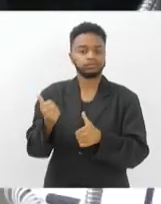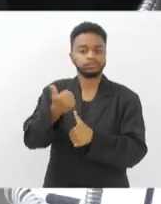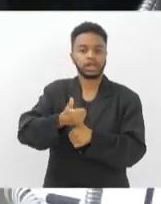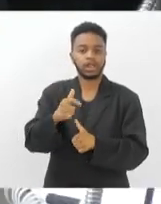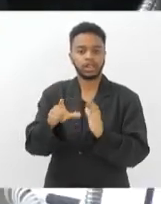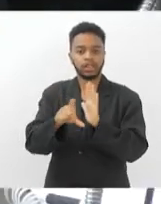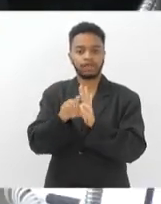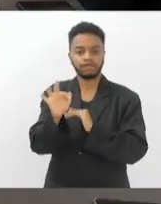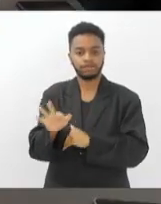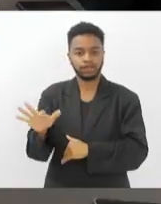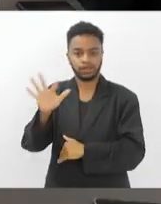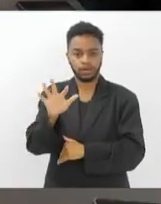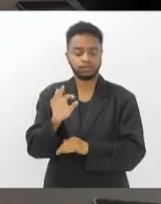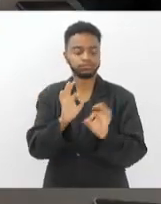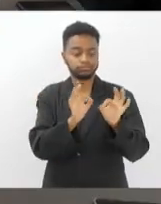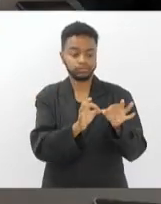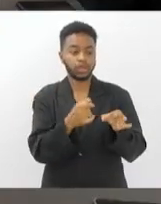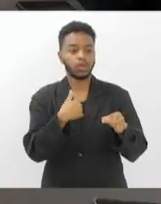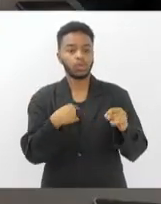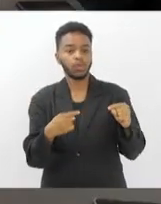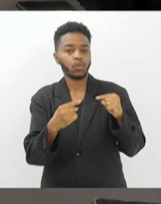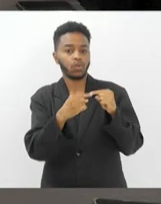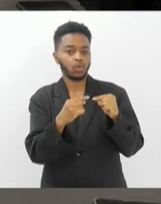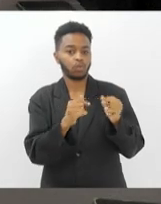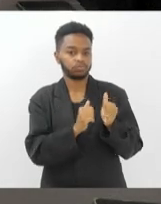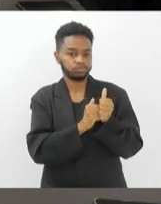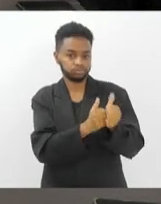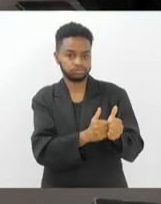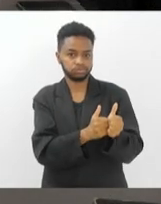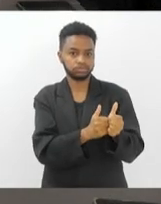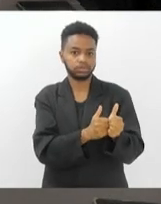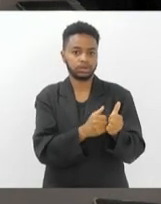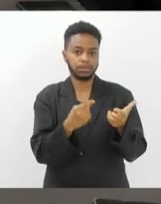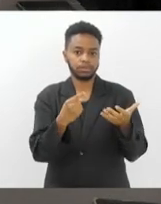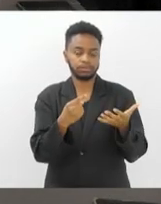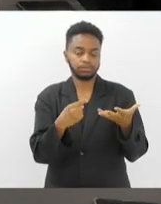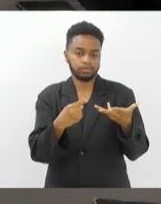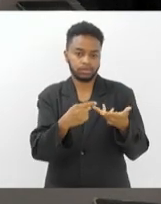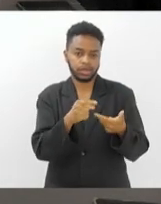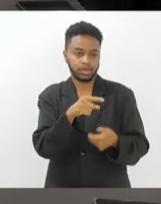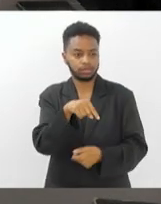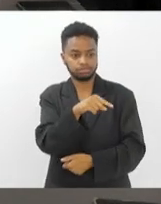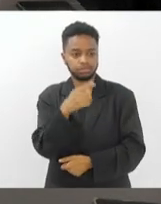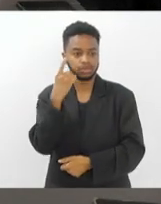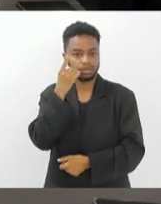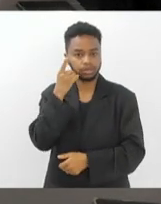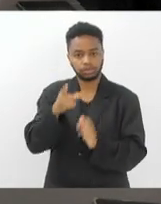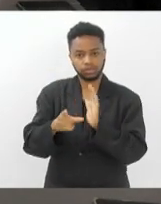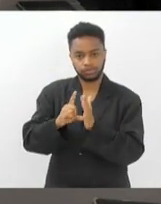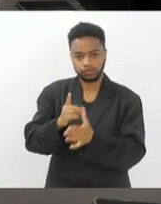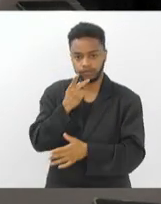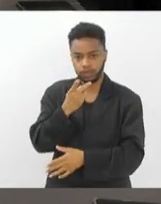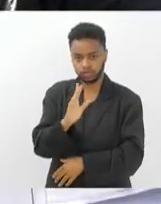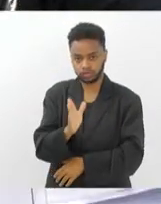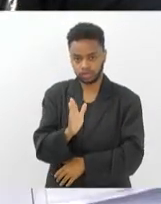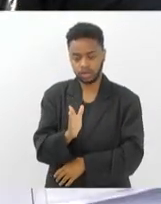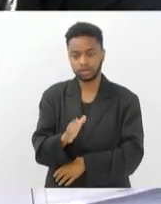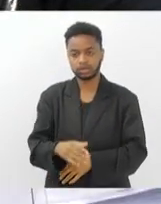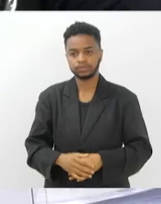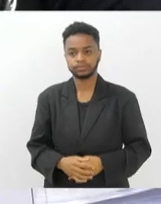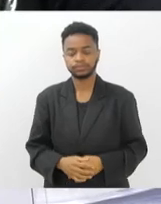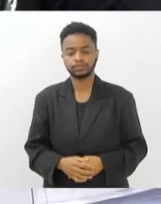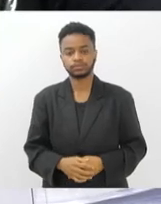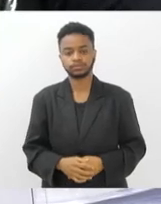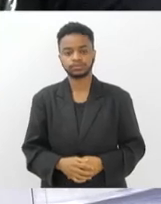Célia. Dentro mesmo da linha dos apontamentos do deputado Mink, deputado Cozolino, eu também ia fazer